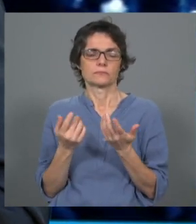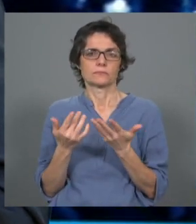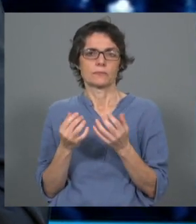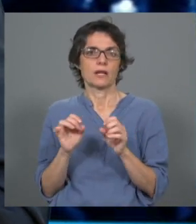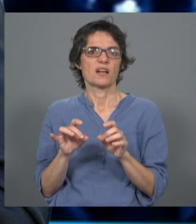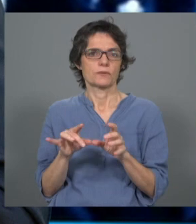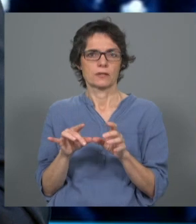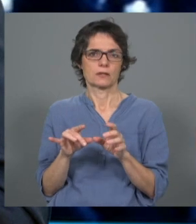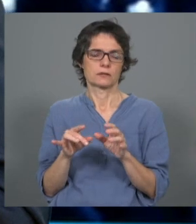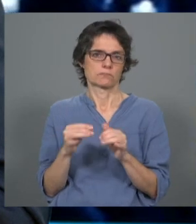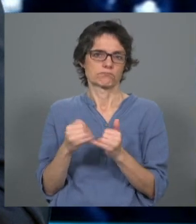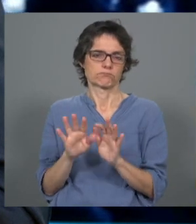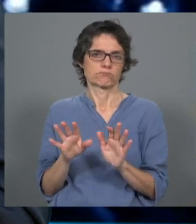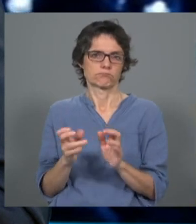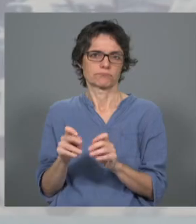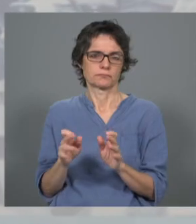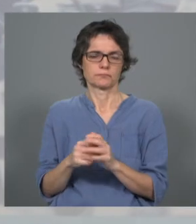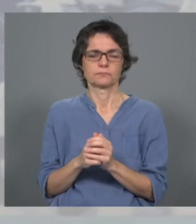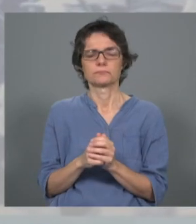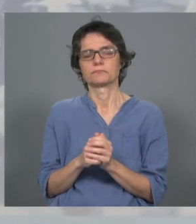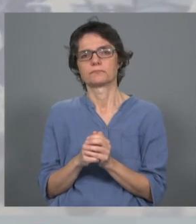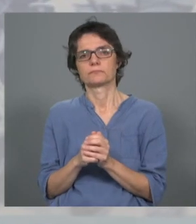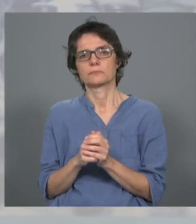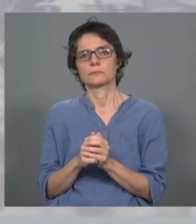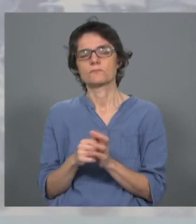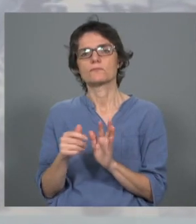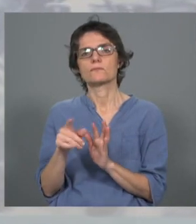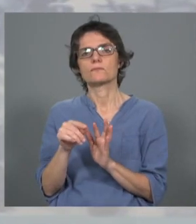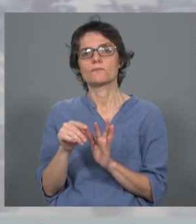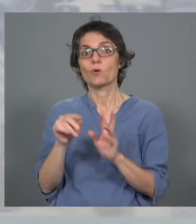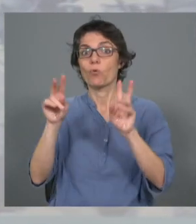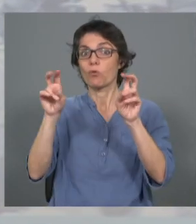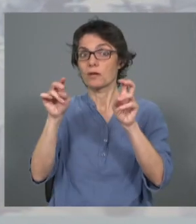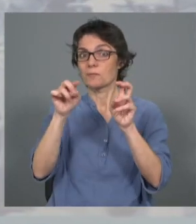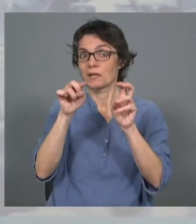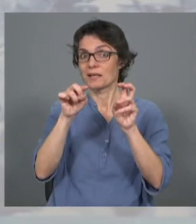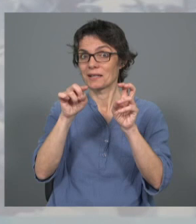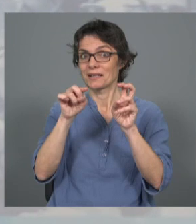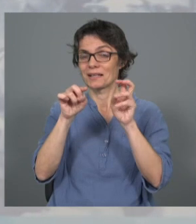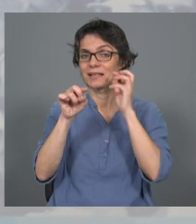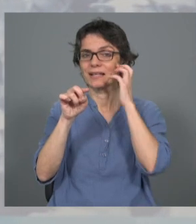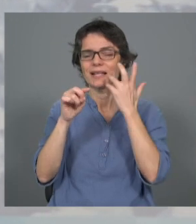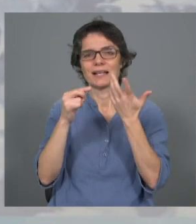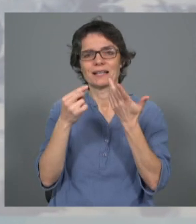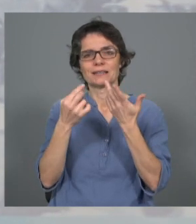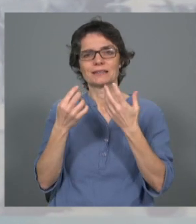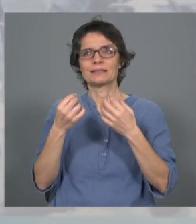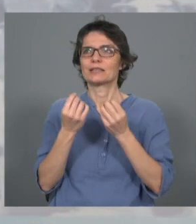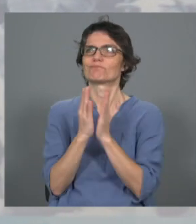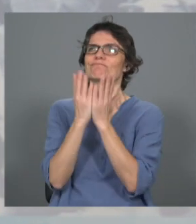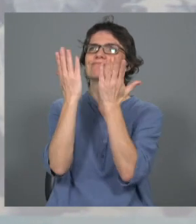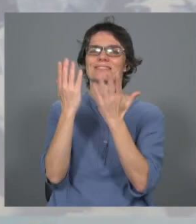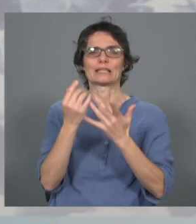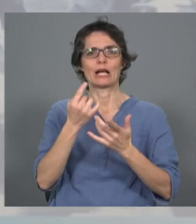para qualquer tipo de risco. E há um tema a presidir a este momento, o Ser Santo, Ser Original, é algo dirigido aos